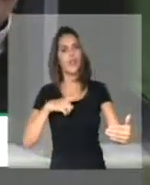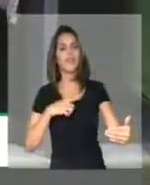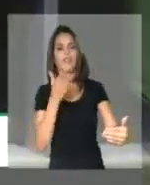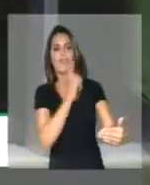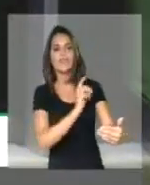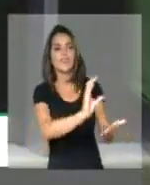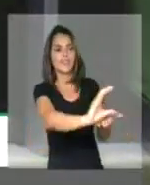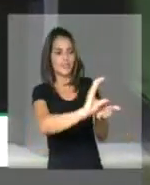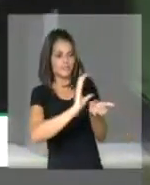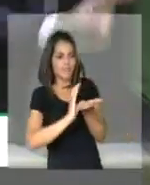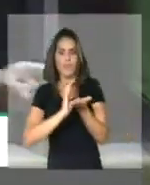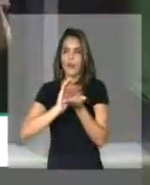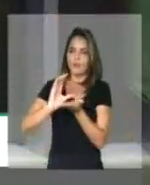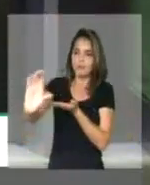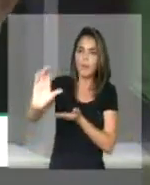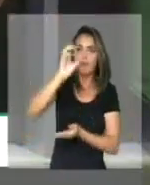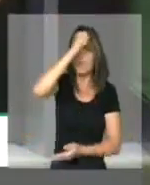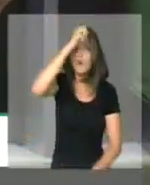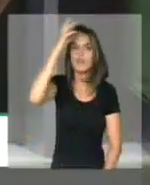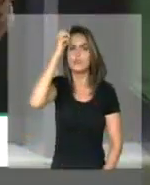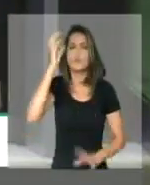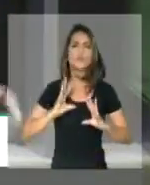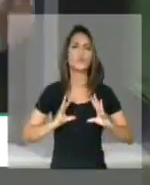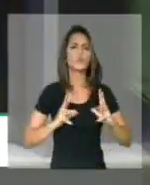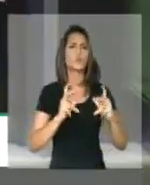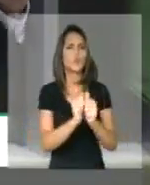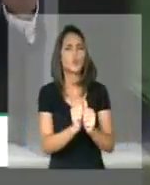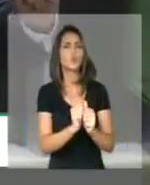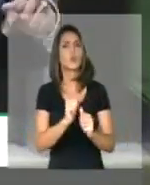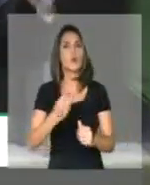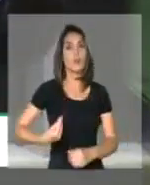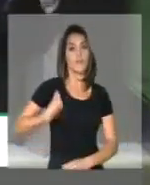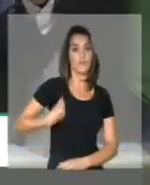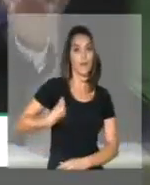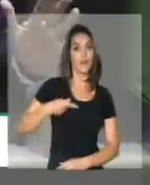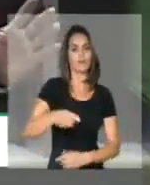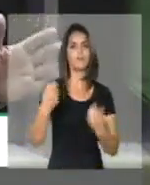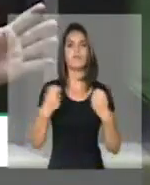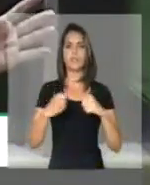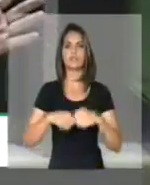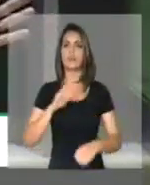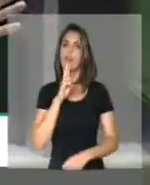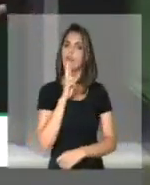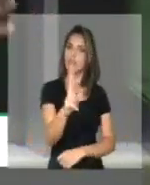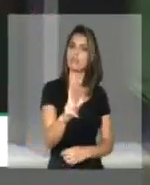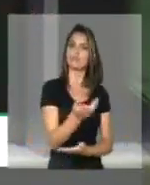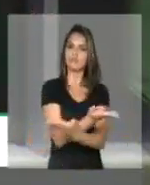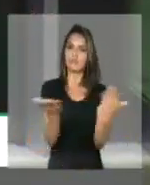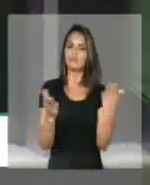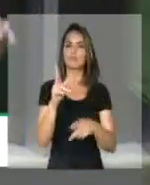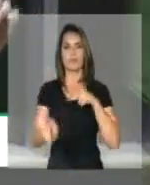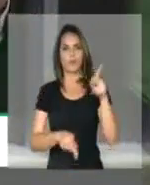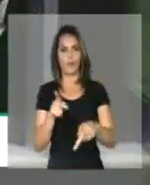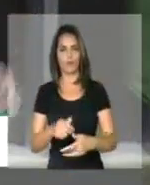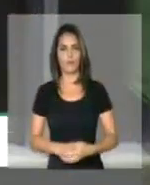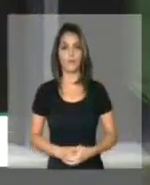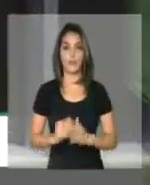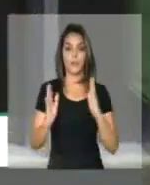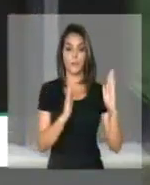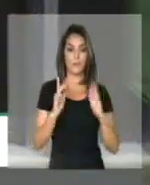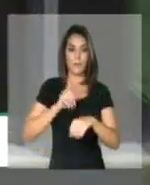para o município. Então, todos os envolvidos teriam que responder à sociedade. Veja, nós vivemos um momento